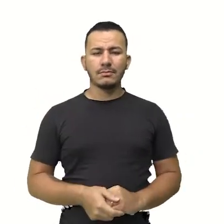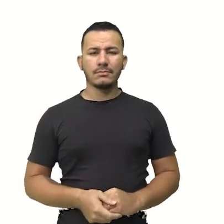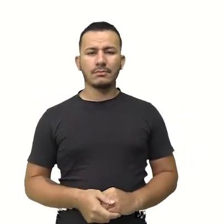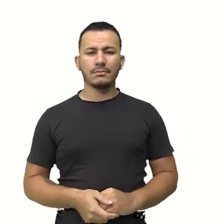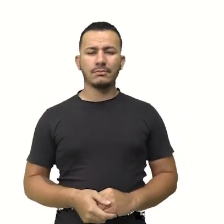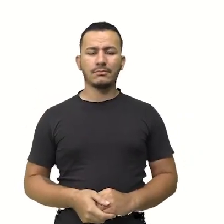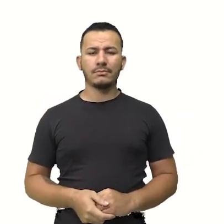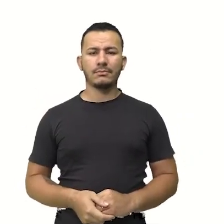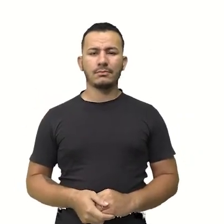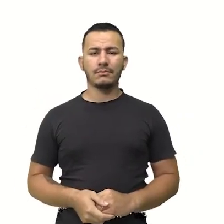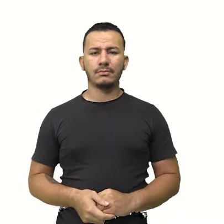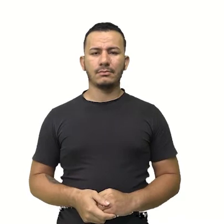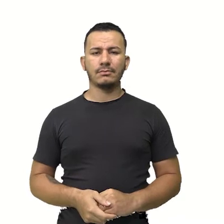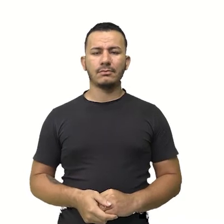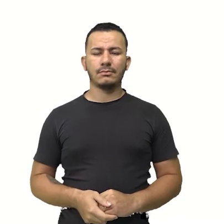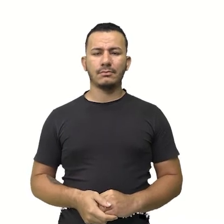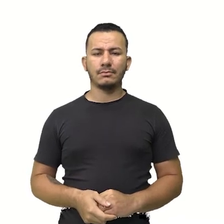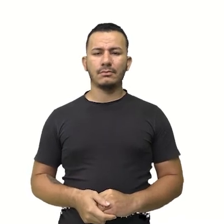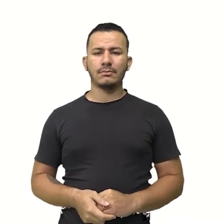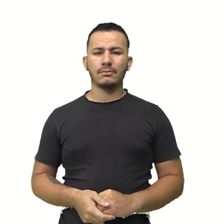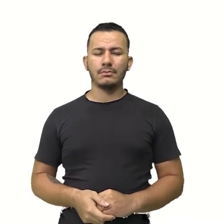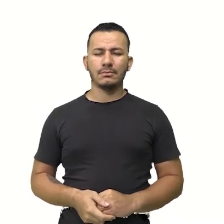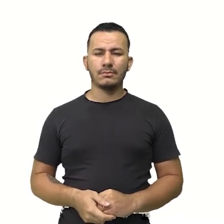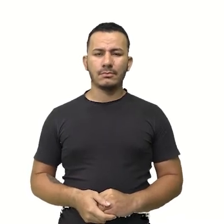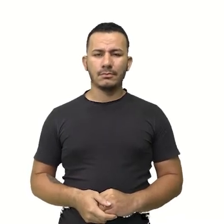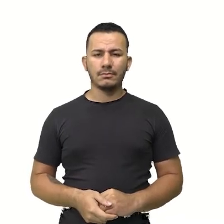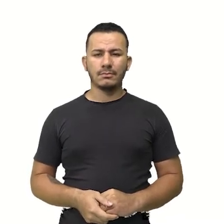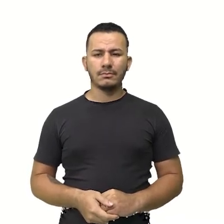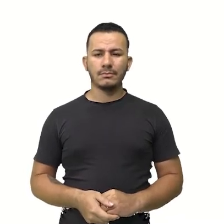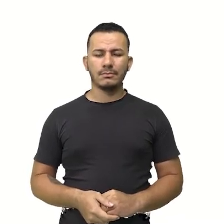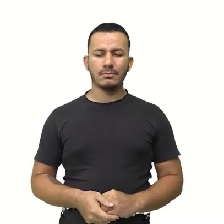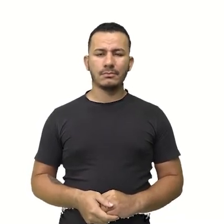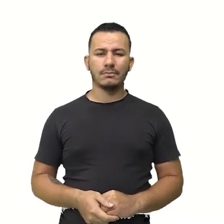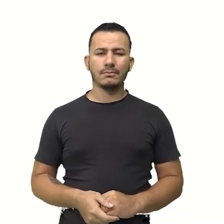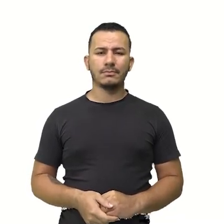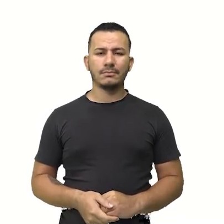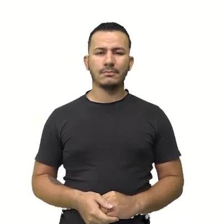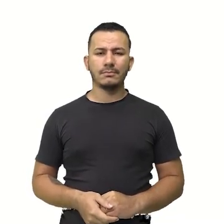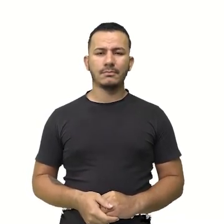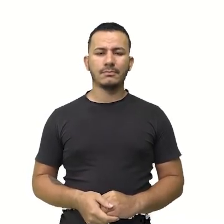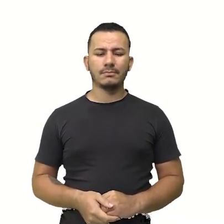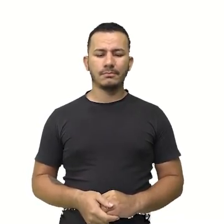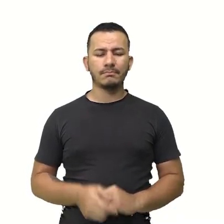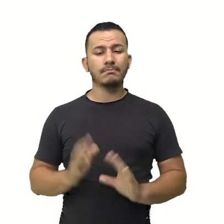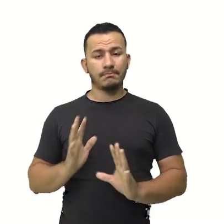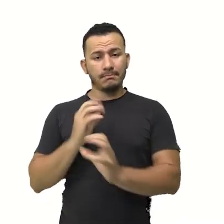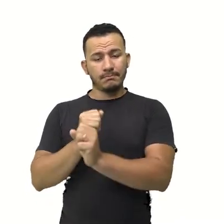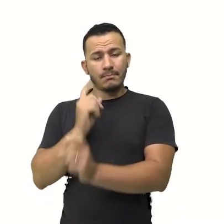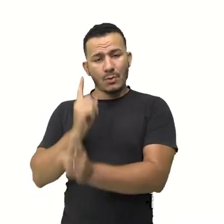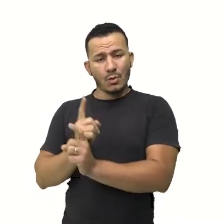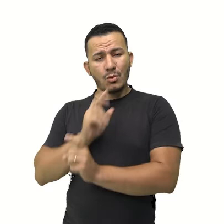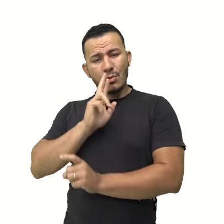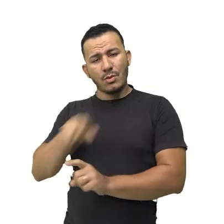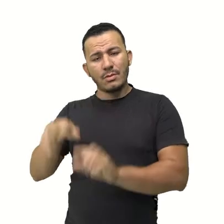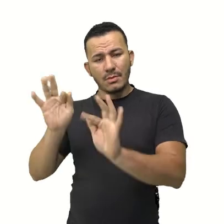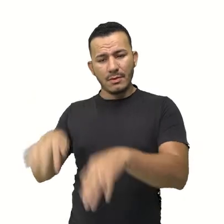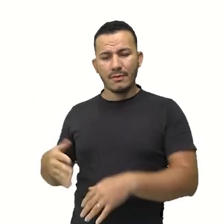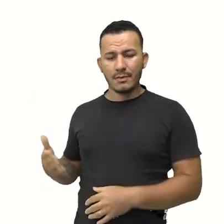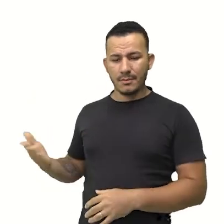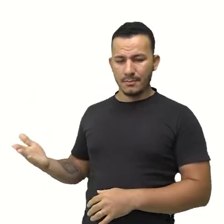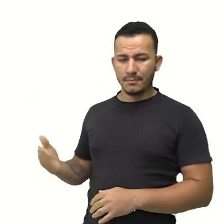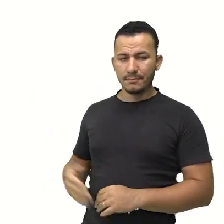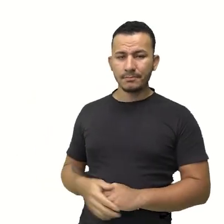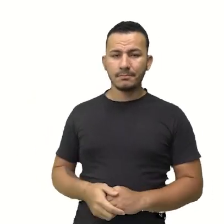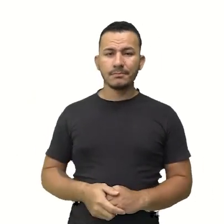Deixa eu melhorar aqui esse nosso sinal de igual, né? Igual a 3. Pronto. Fechamos, então, aí o nosso